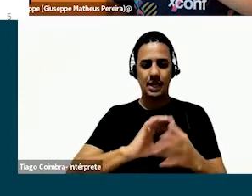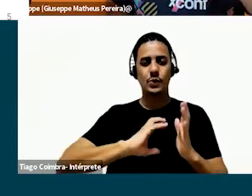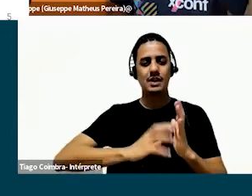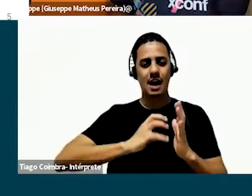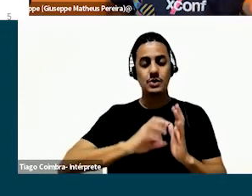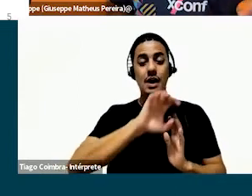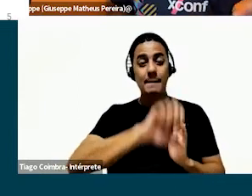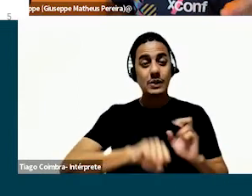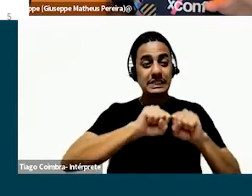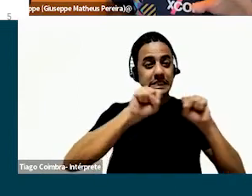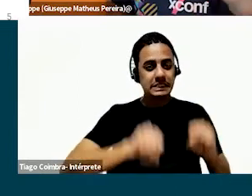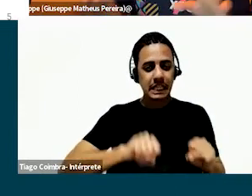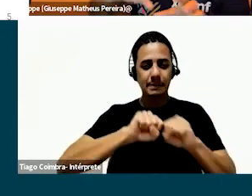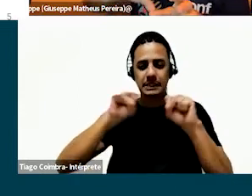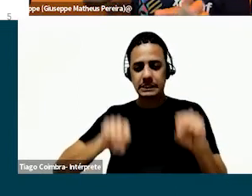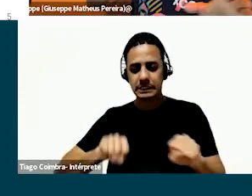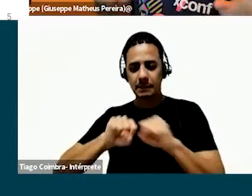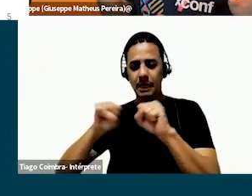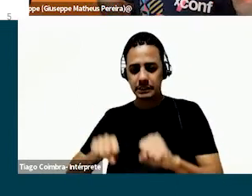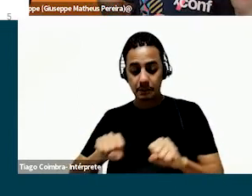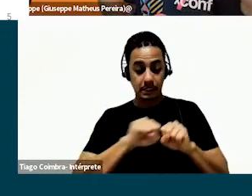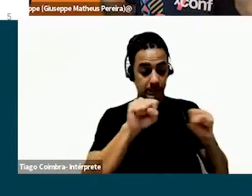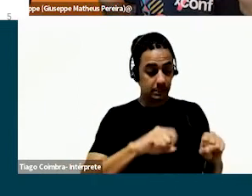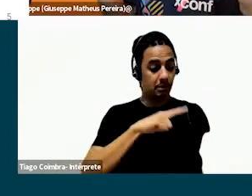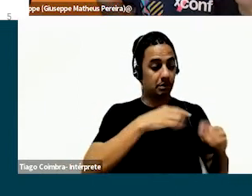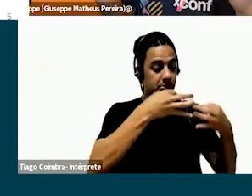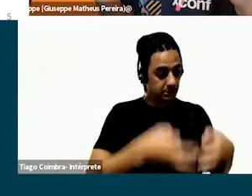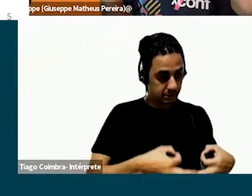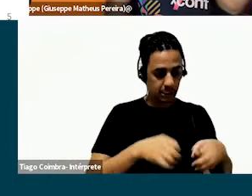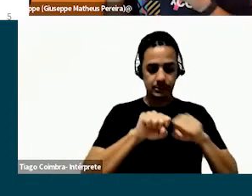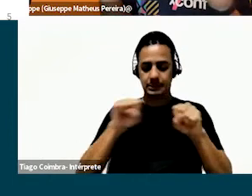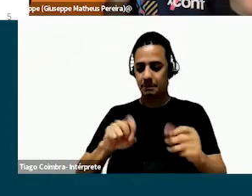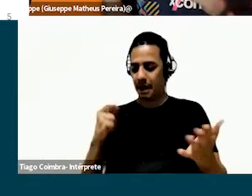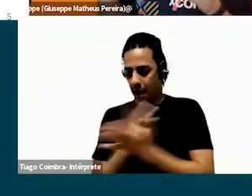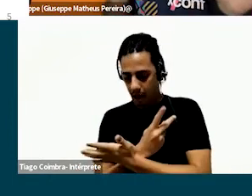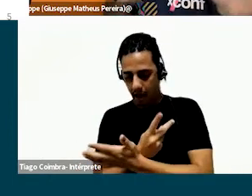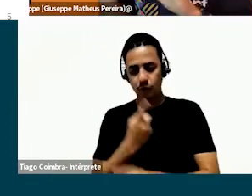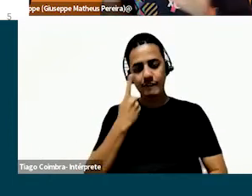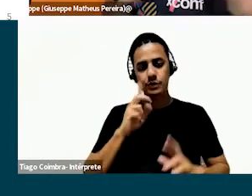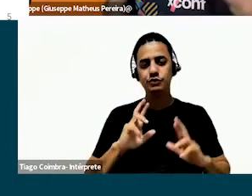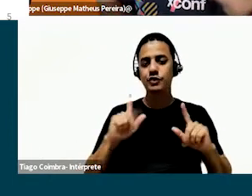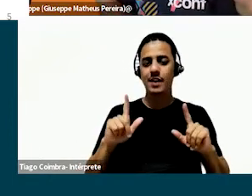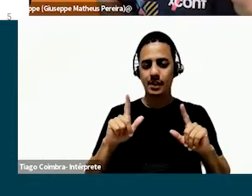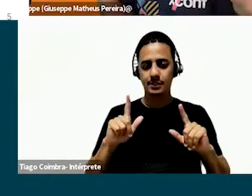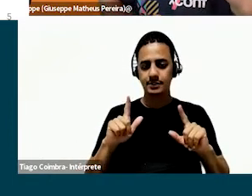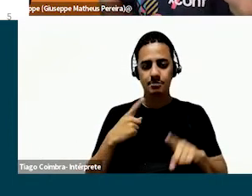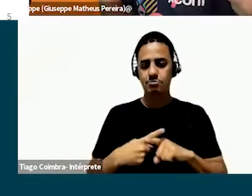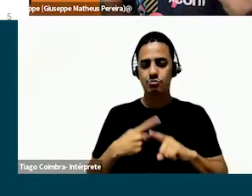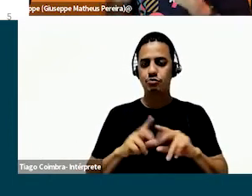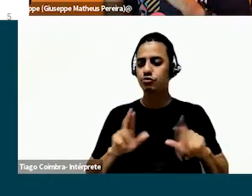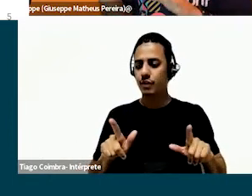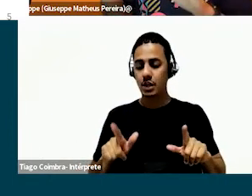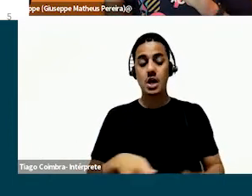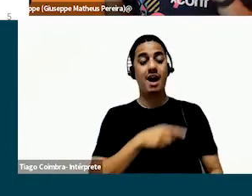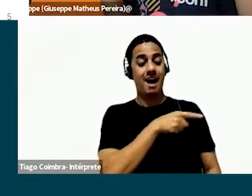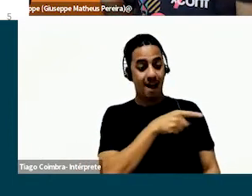uma coleção de sistemas que deram certo, uma coleção de sistemas que deram errado, e tentar identificar a diferença entre eles. E